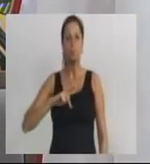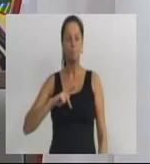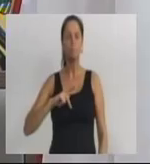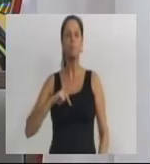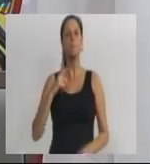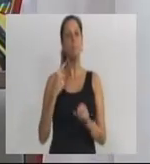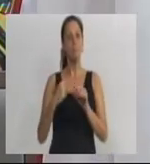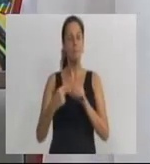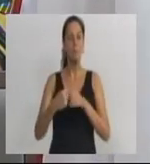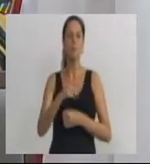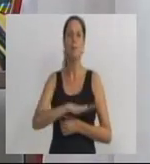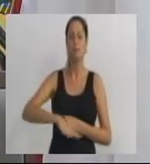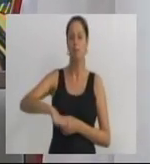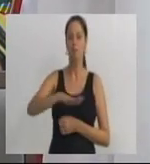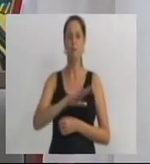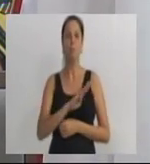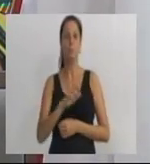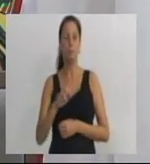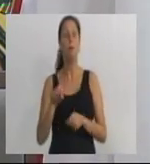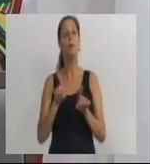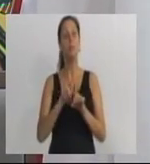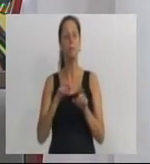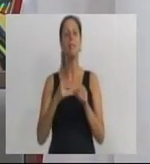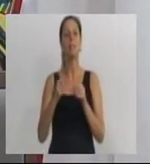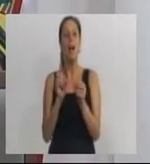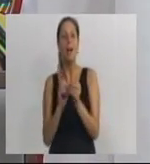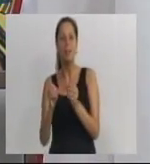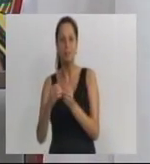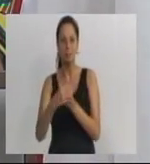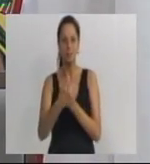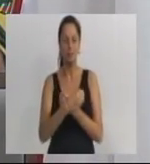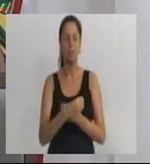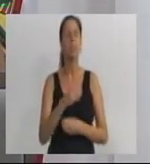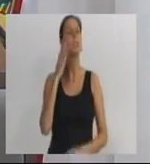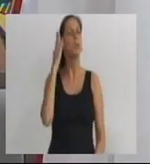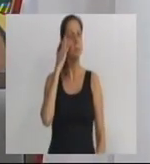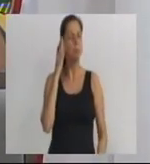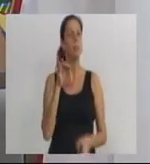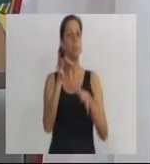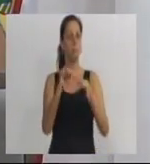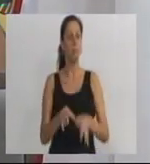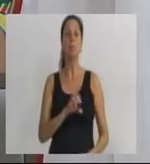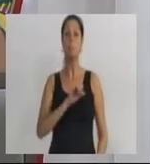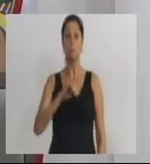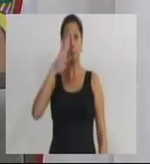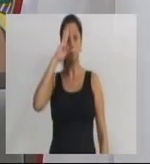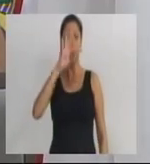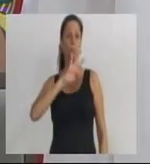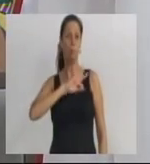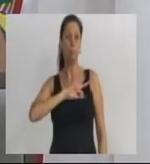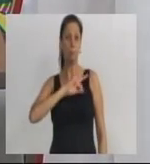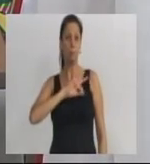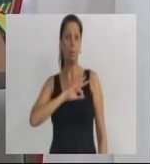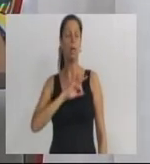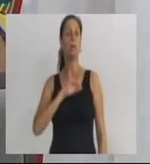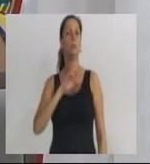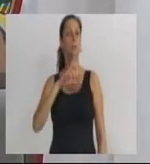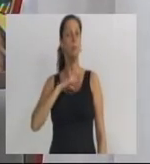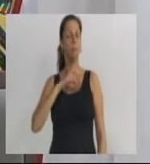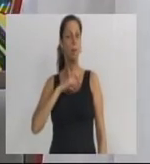município, da nossa região. Com certeza, se o comandante tivesse estrutura